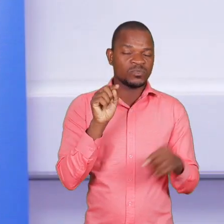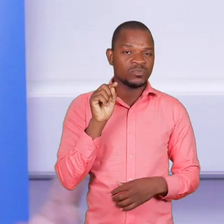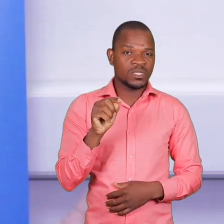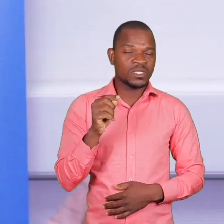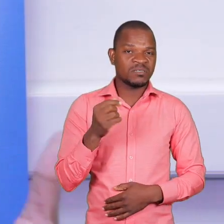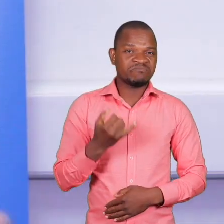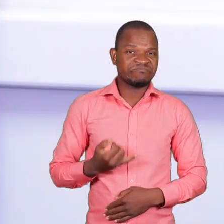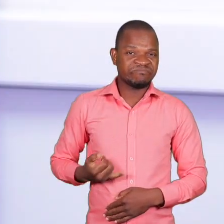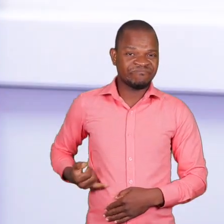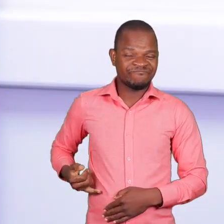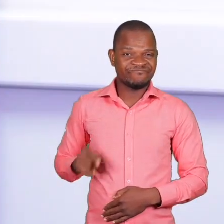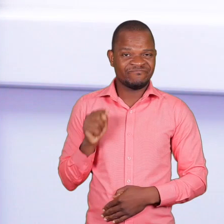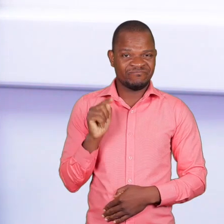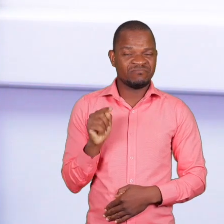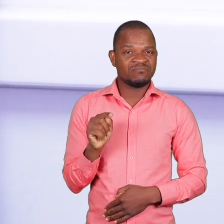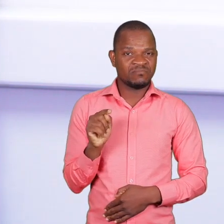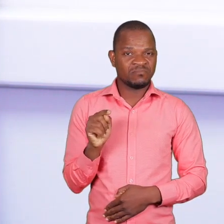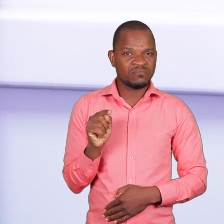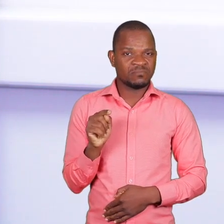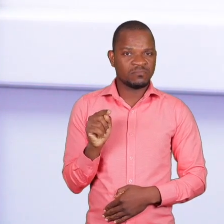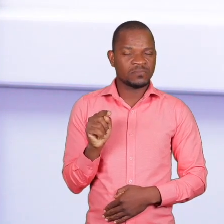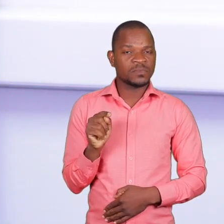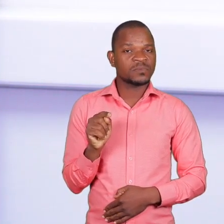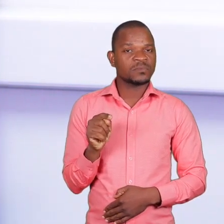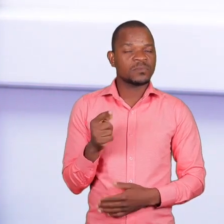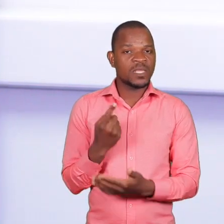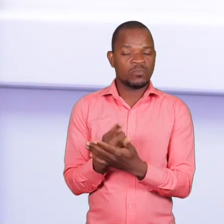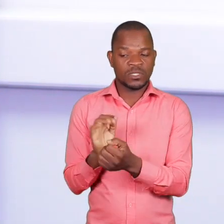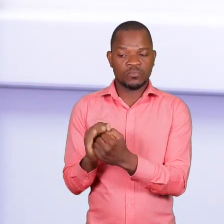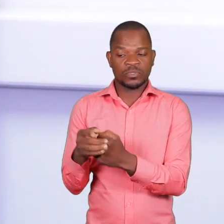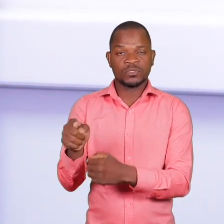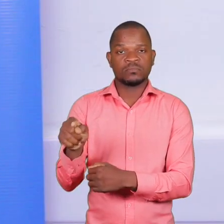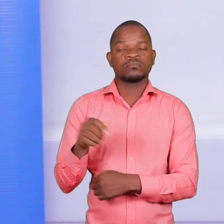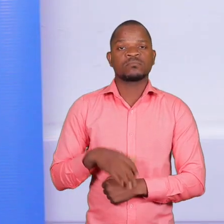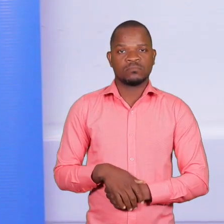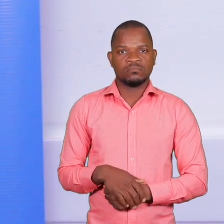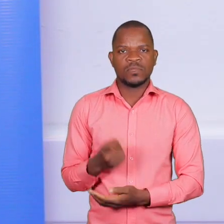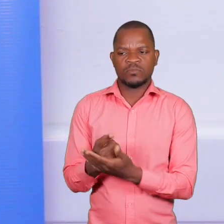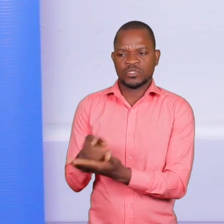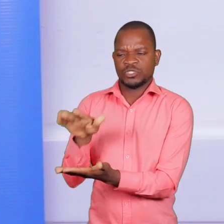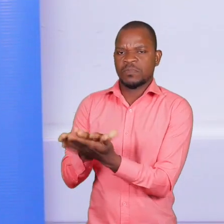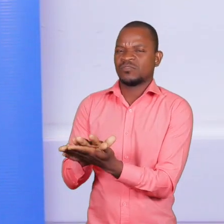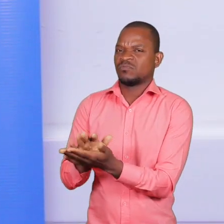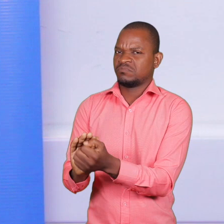expressão, o cocó, esteja protegido. Portanto, tem que estar num lugar protegido. Quando chove, penso que a